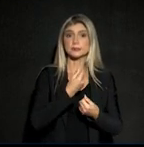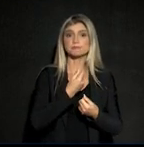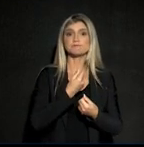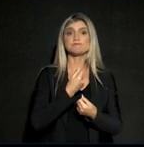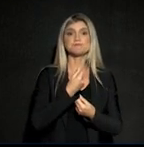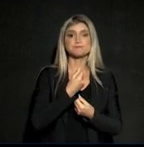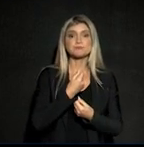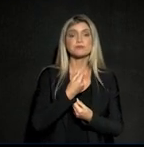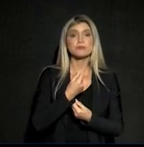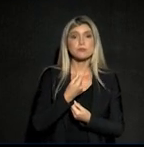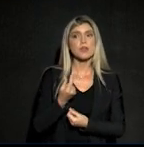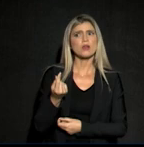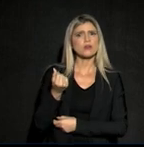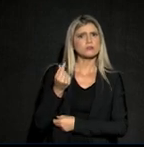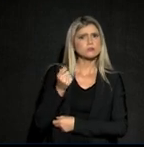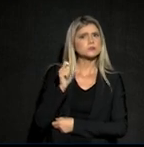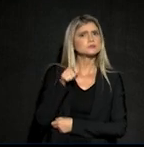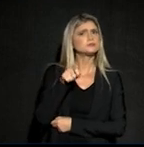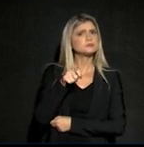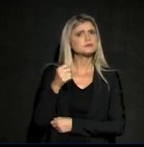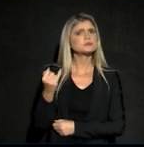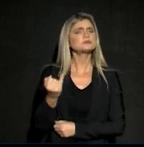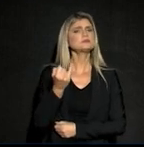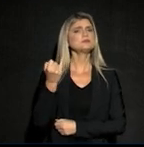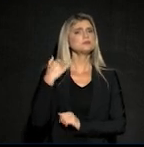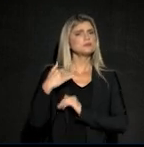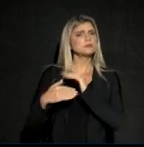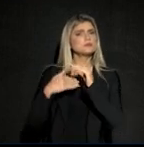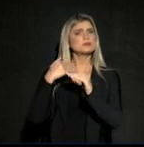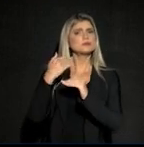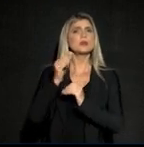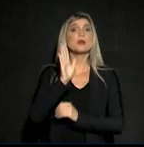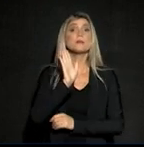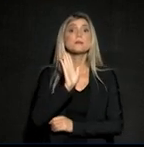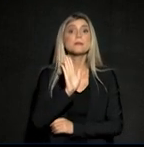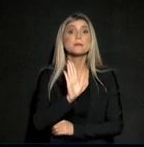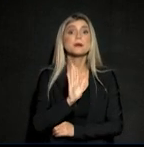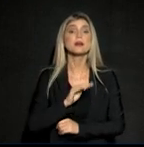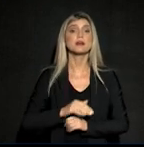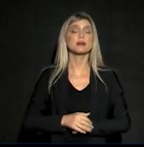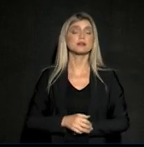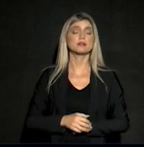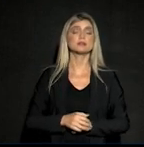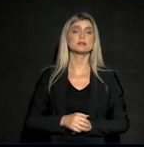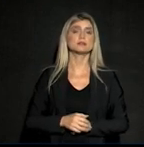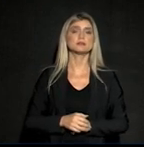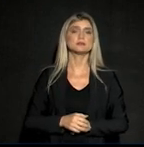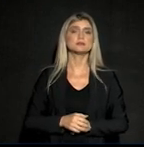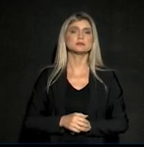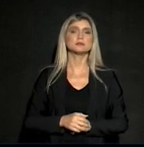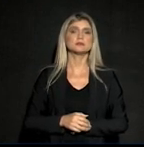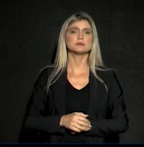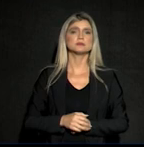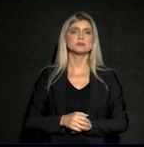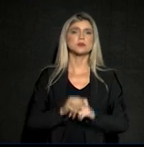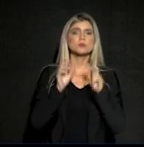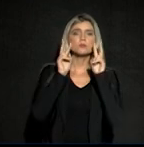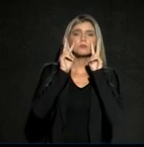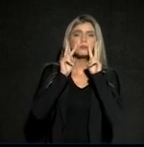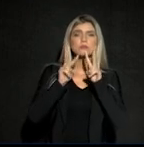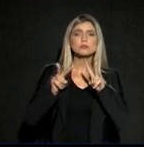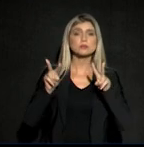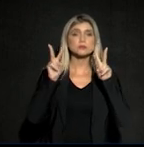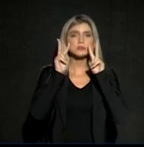ele é sim importante para o desenvolvimento ele é uma matriz é importante só que ele é uma dimensão de uma de uma visão que tem que ser